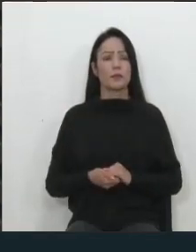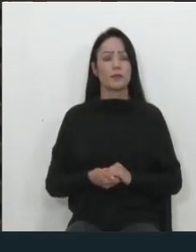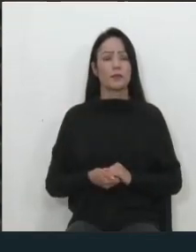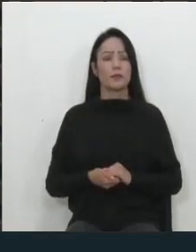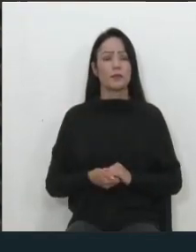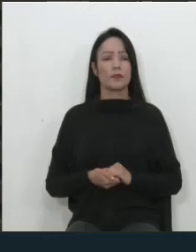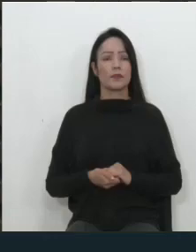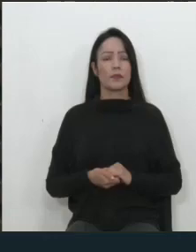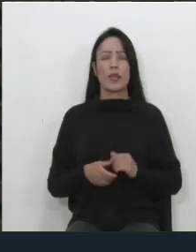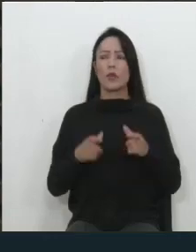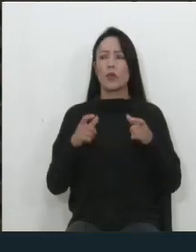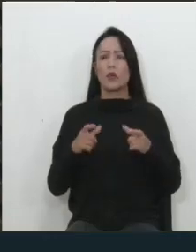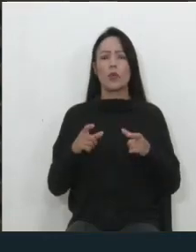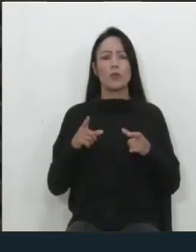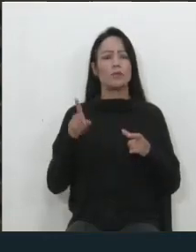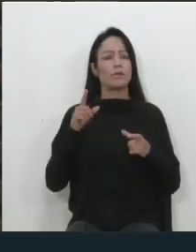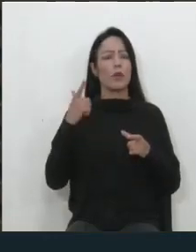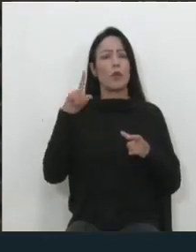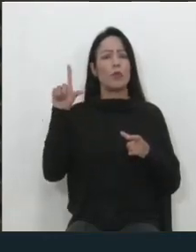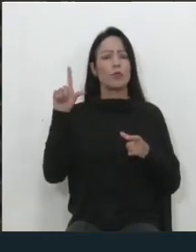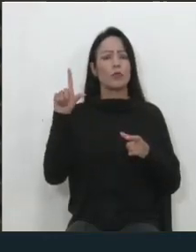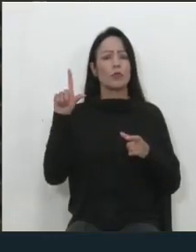na Vila Rio, ali na...